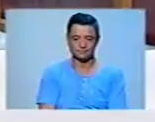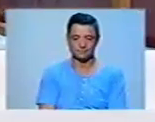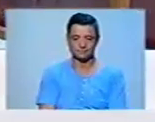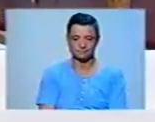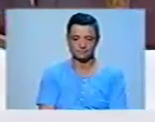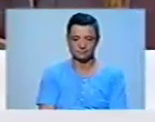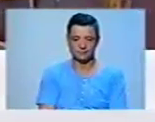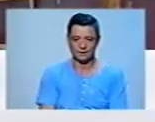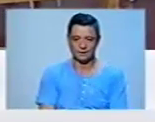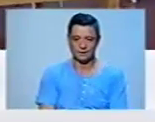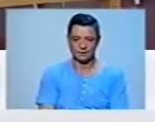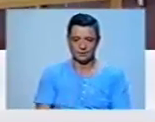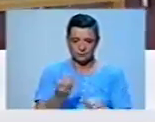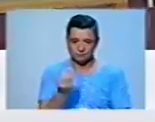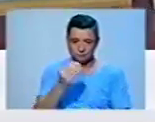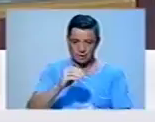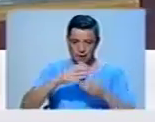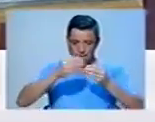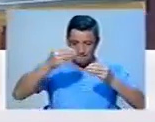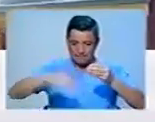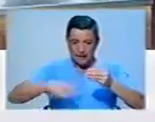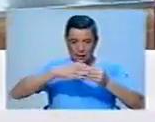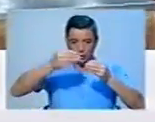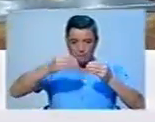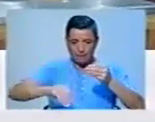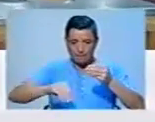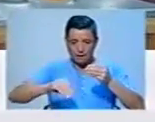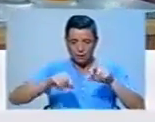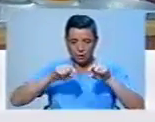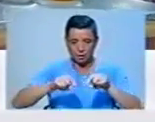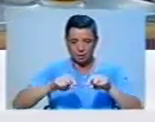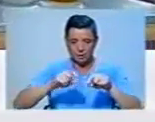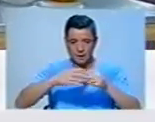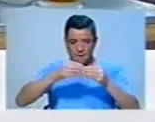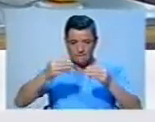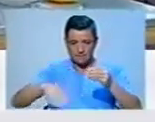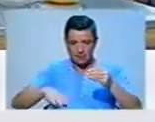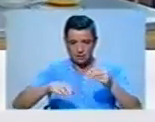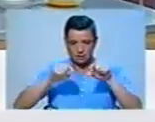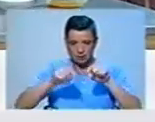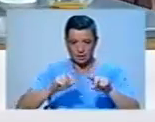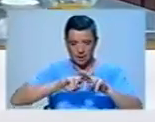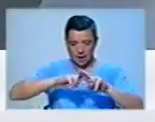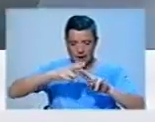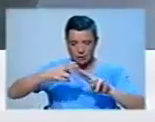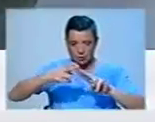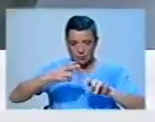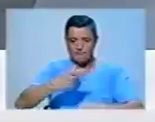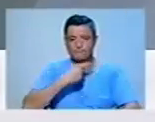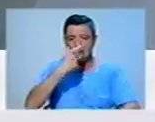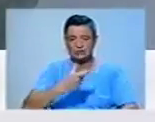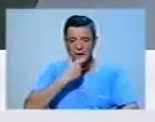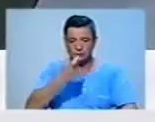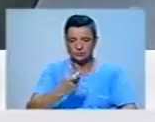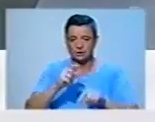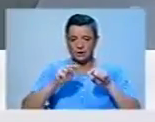e a seguir vamos adicionar o pimento. Neste caso, e quando faço este recheio de atum para pastéis de massa tenra, eu gosto de